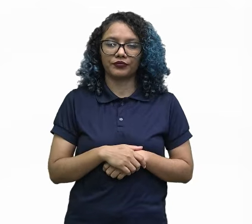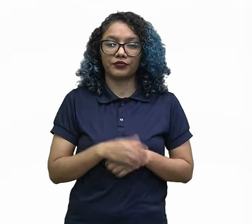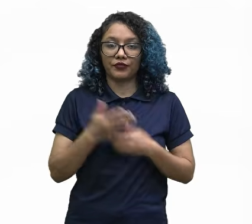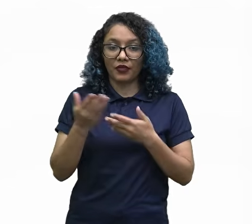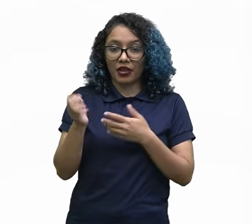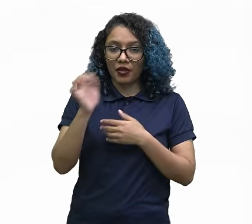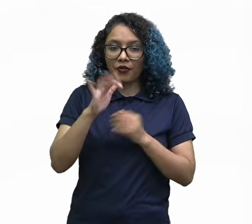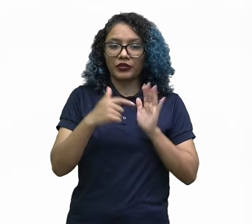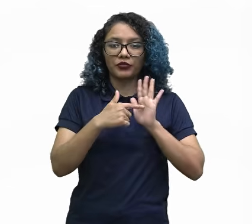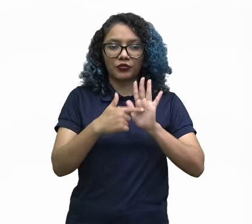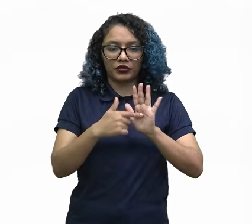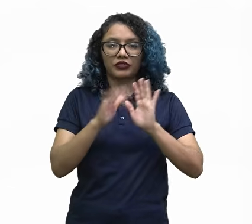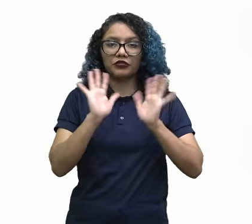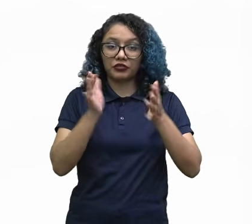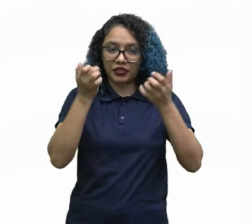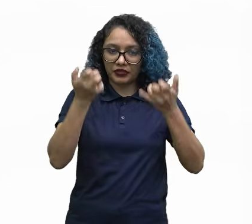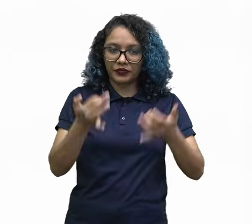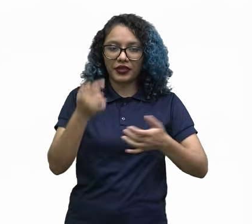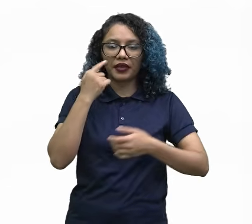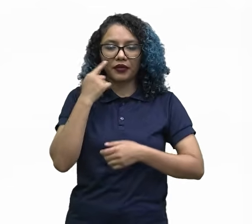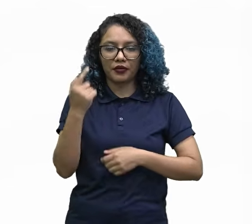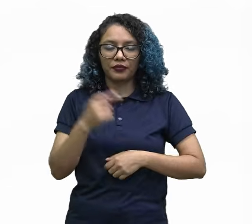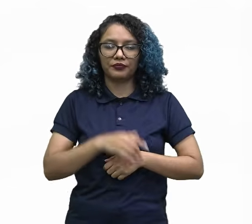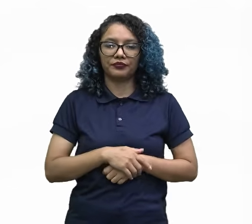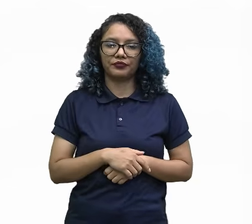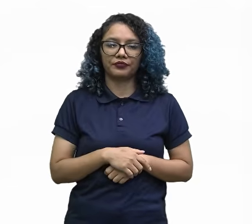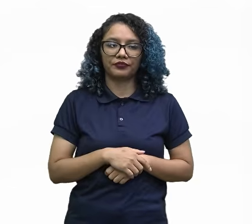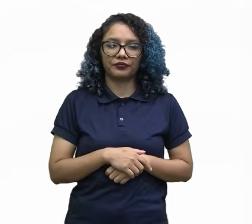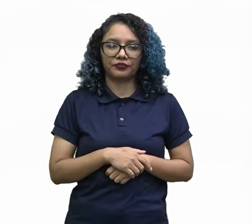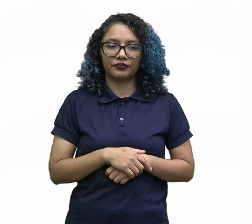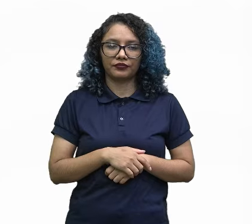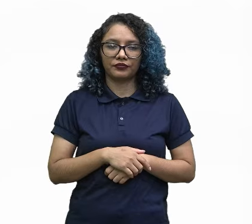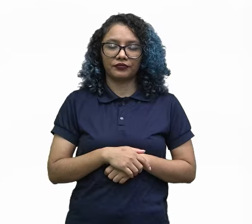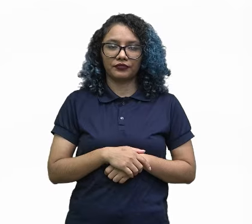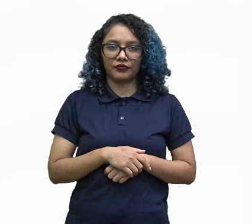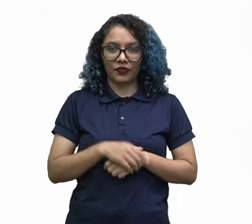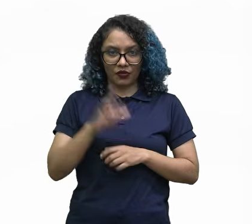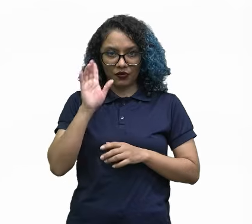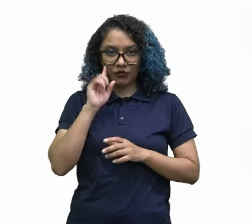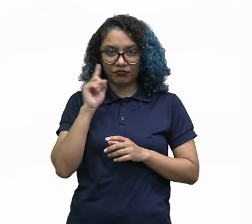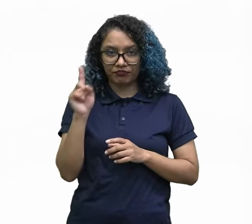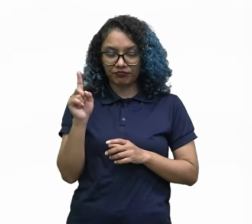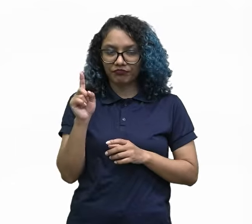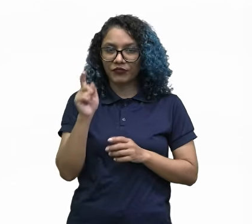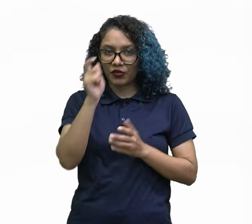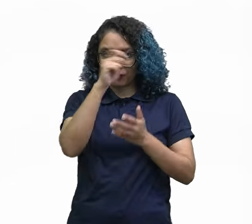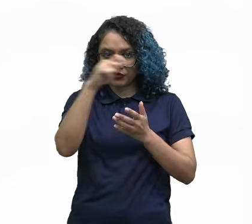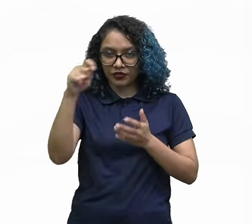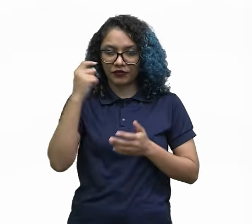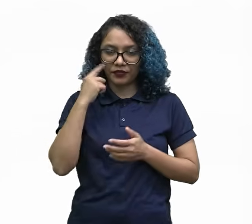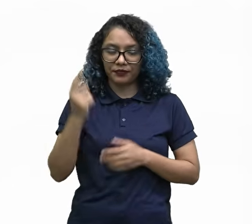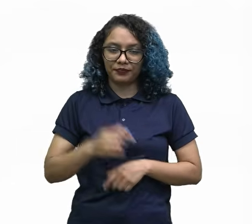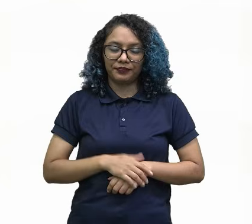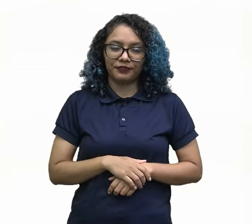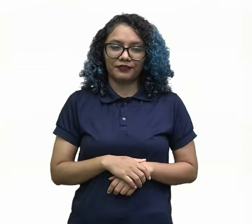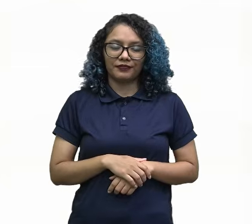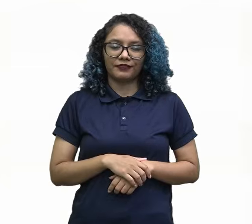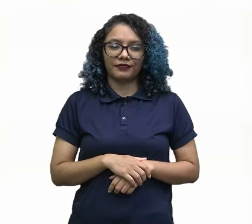representa exatamente o que eu acabei de falar, olha só. No Na, eu vou até anotar aqui do ladinho.